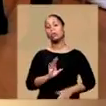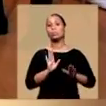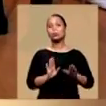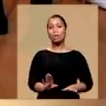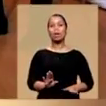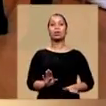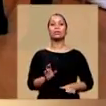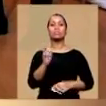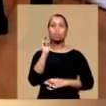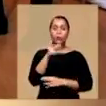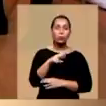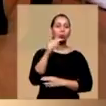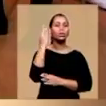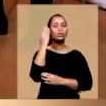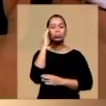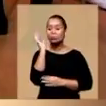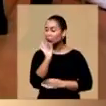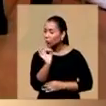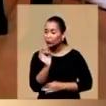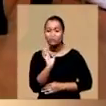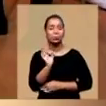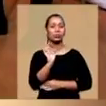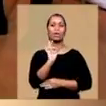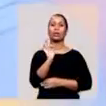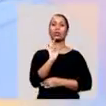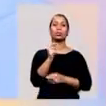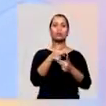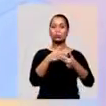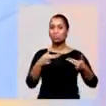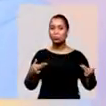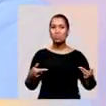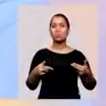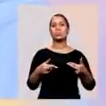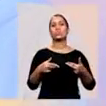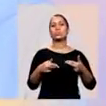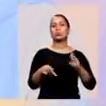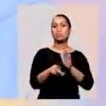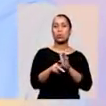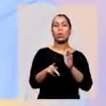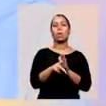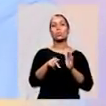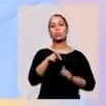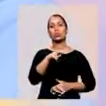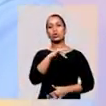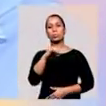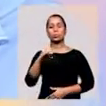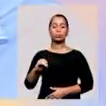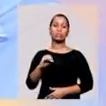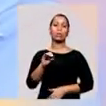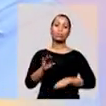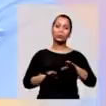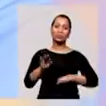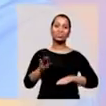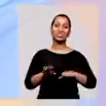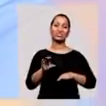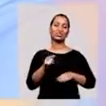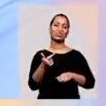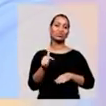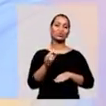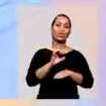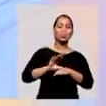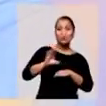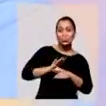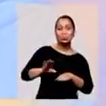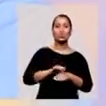mas olha e não entende programação. O Lucimar falava bastante de programação. Nessa área, muitas vezes eu não tenho curso, eu